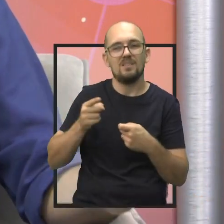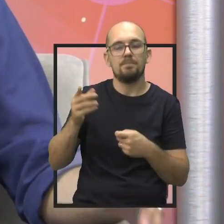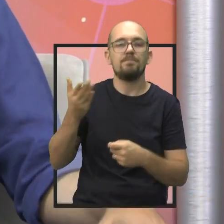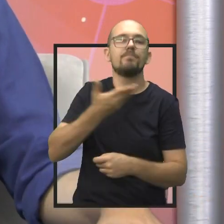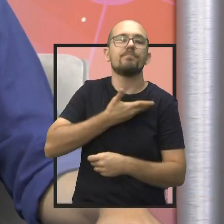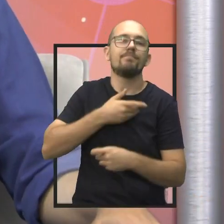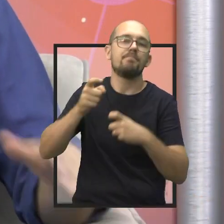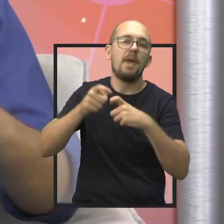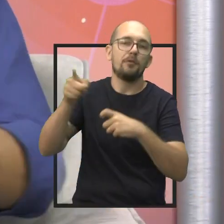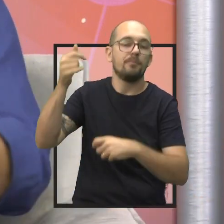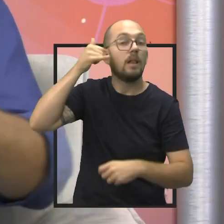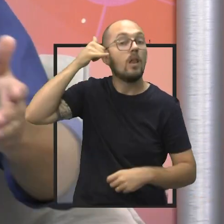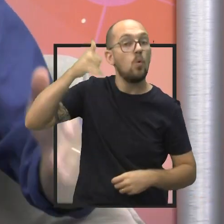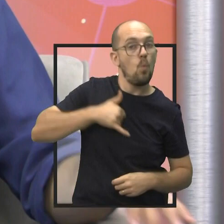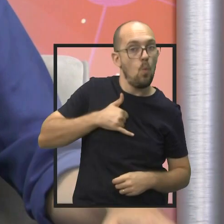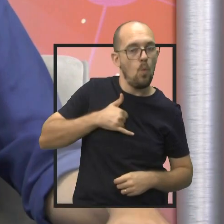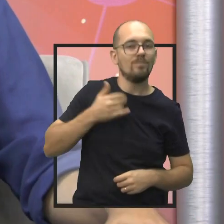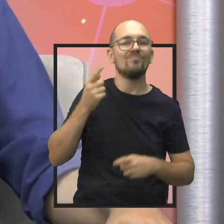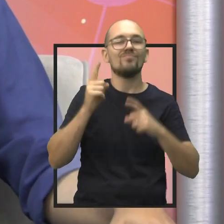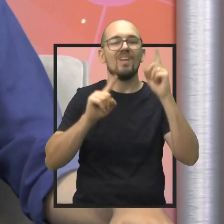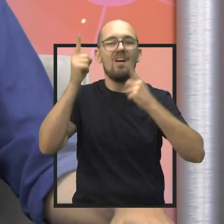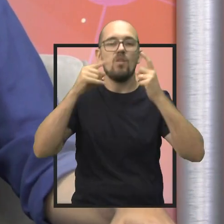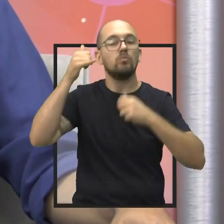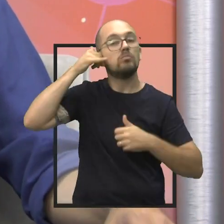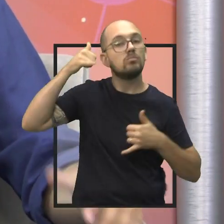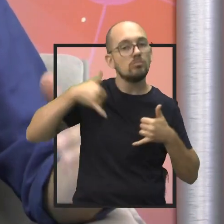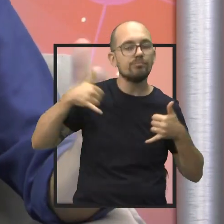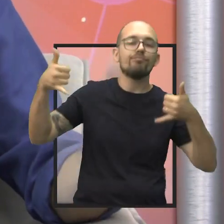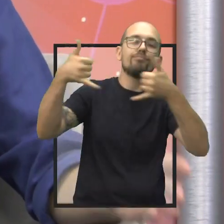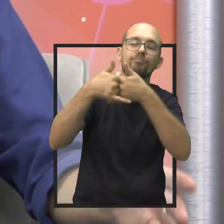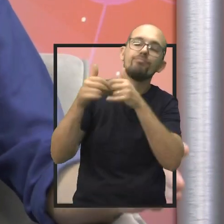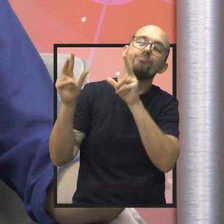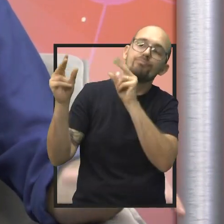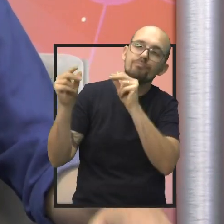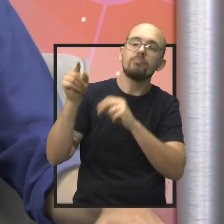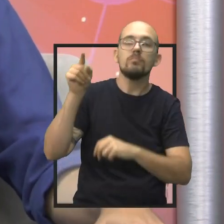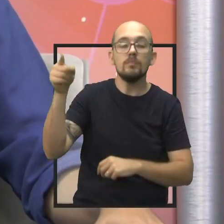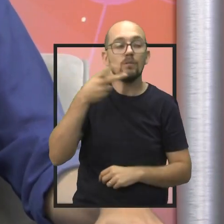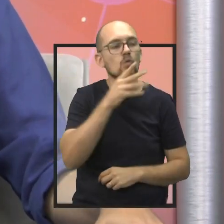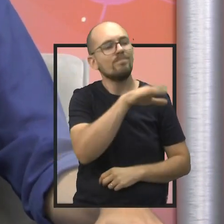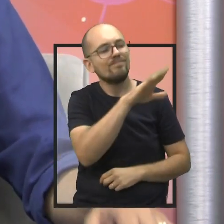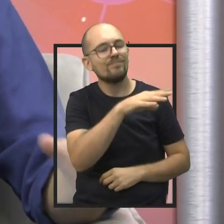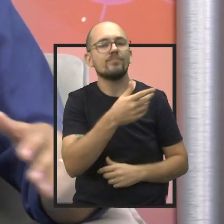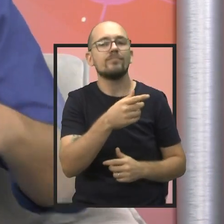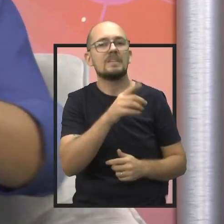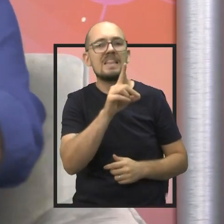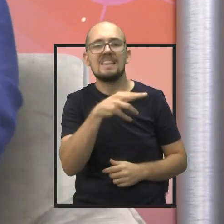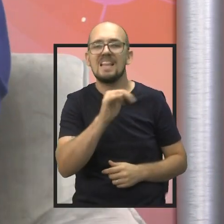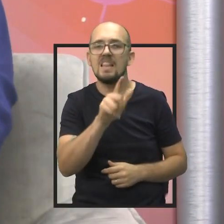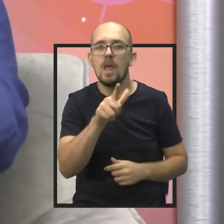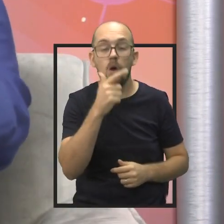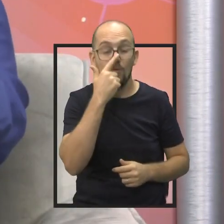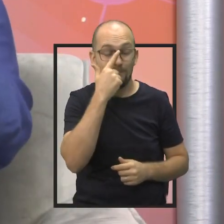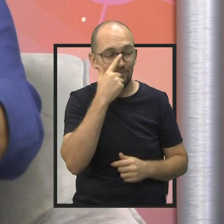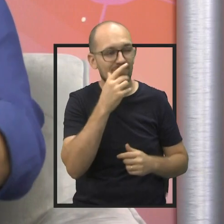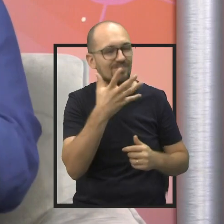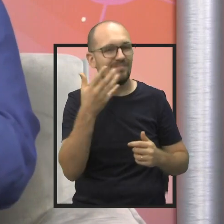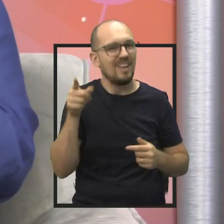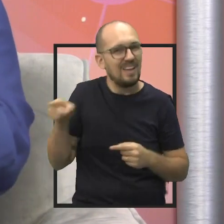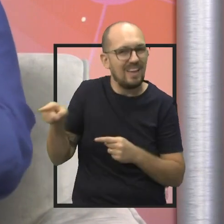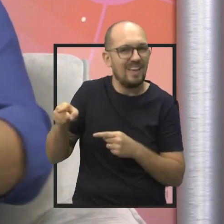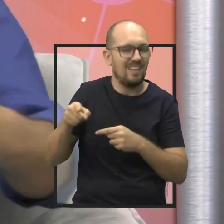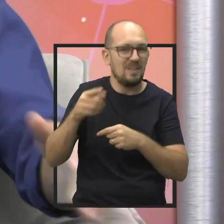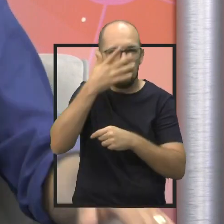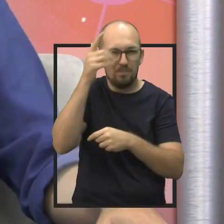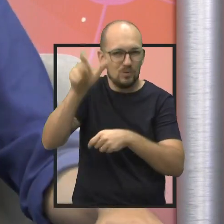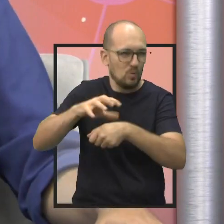me ligou no carnaval para discutir um caso de uma infecção respiratória. O paciente infelizmente veio a óbito, a gente começou